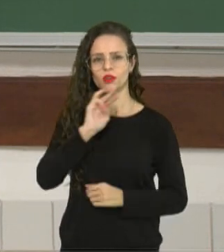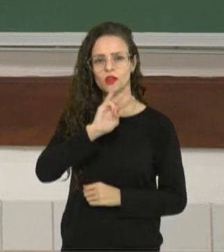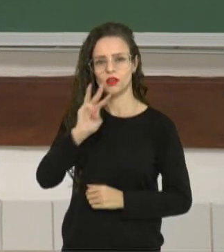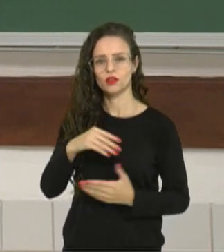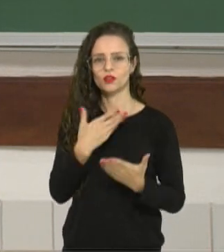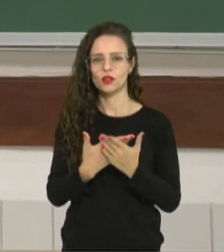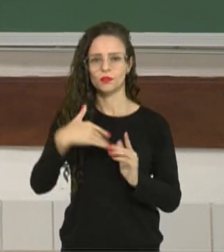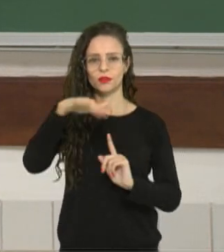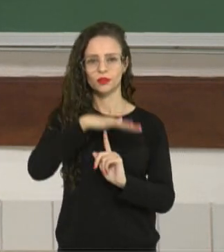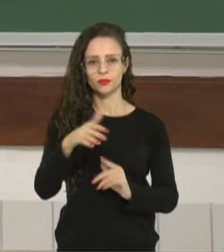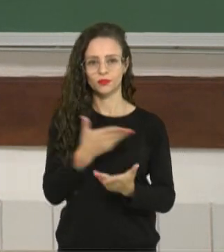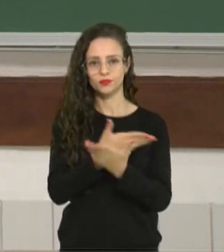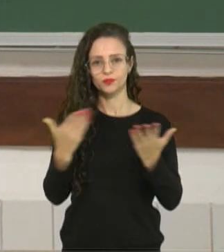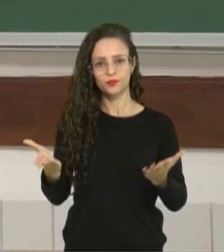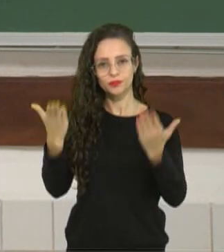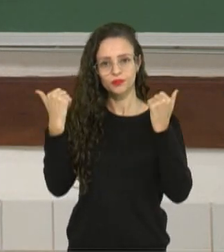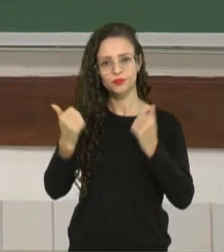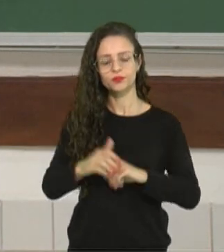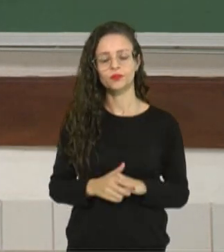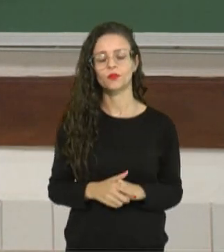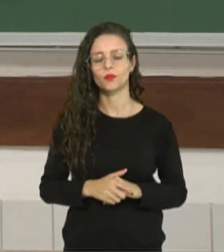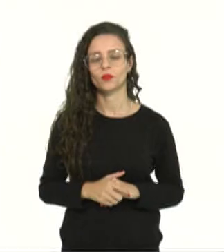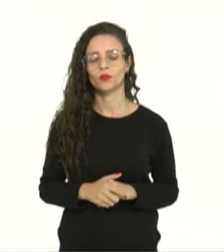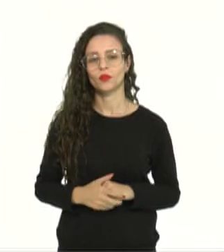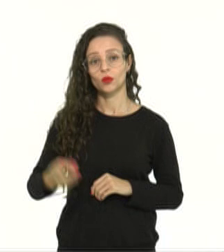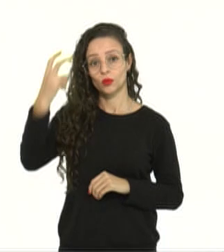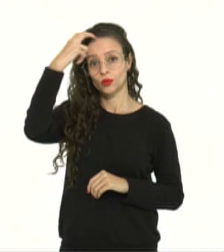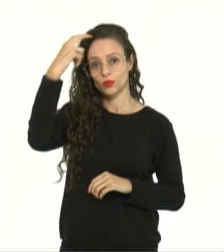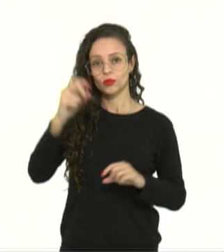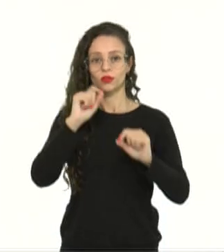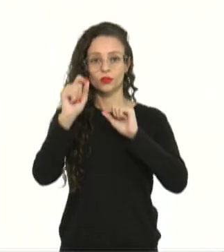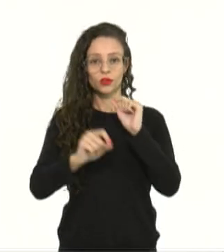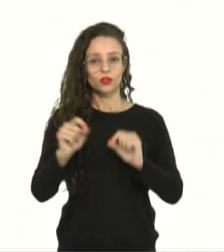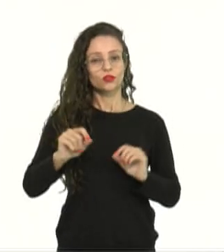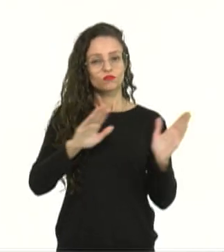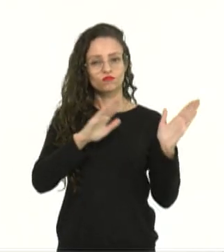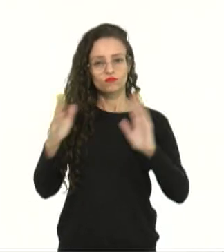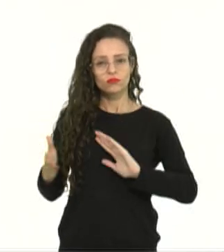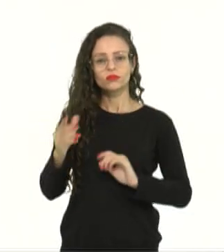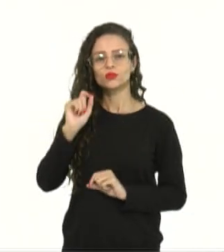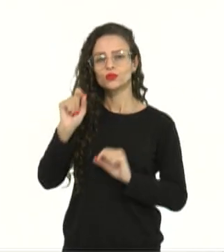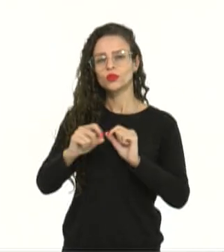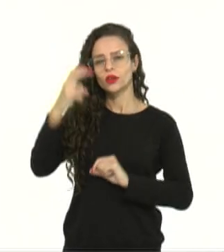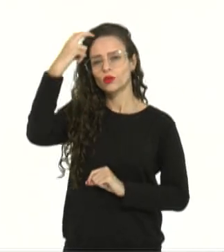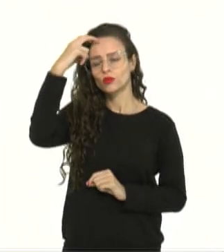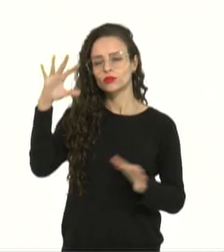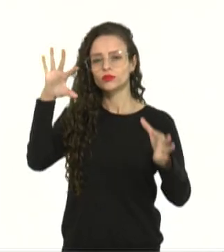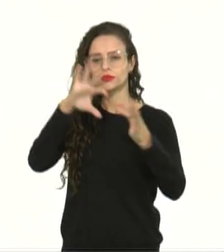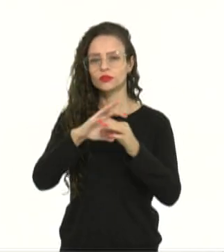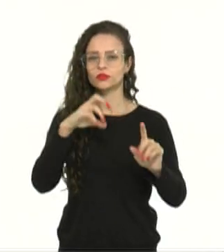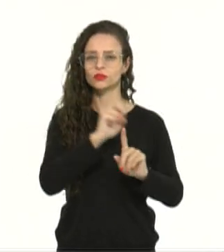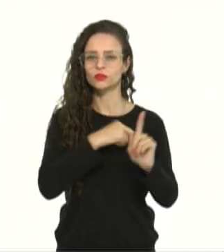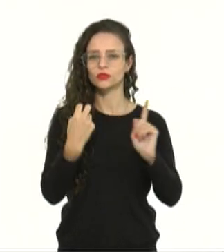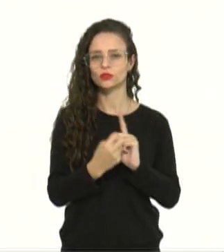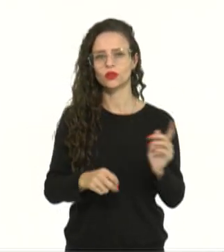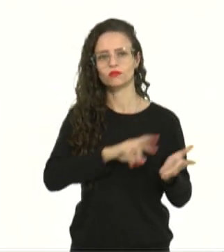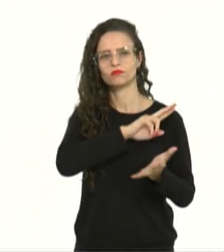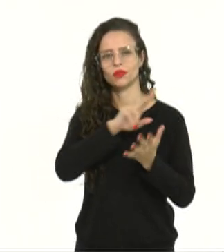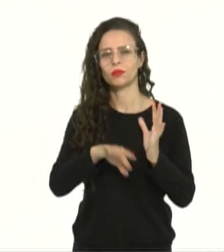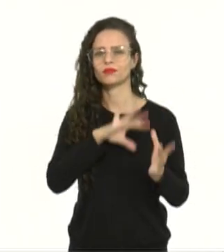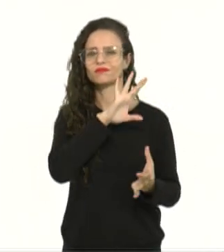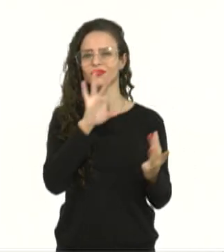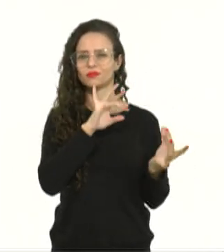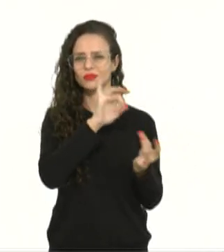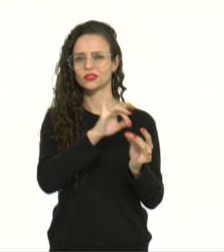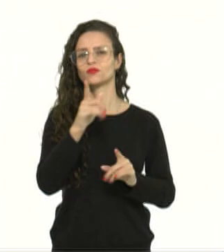Aula Paraná para vocês. Mas vamos lá. Então, cultura, como nós já vimos, ela pode ter um sentido sociológico muito